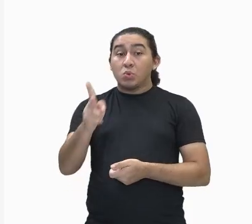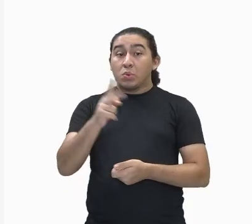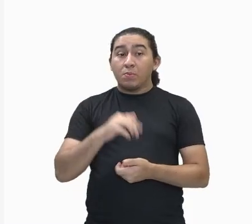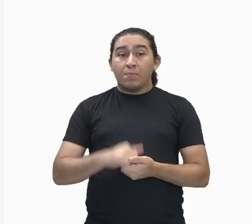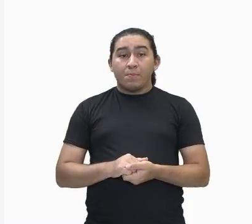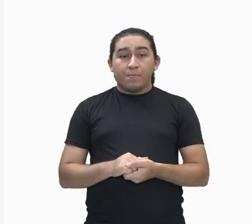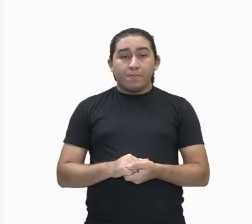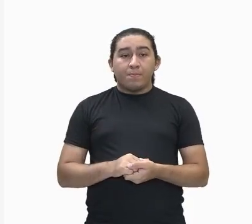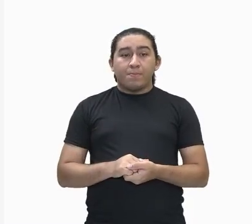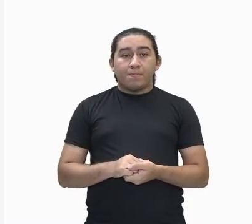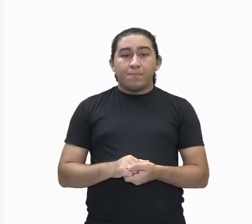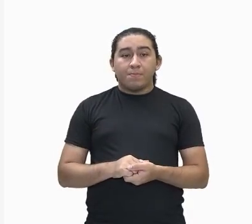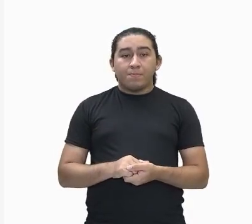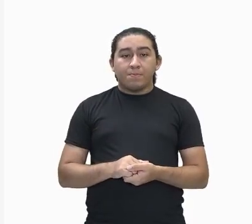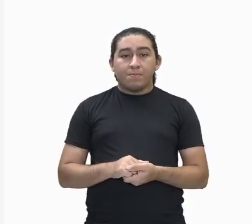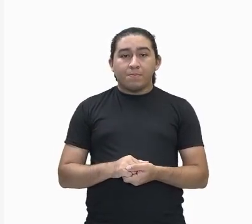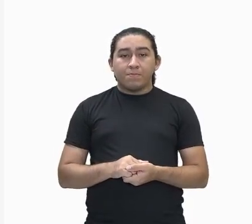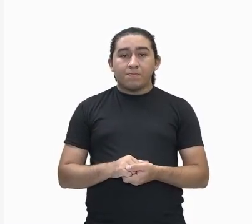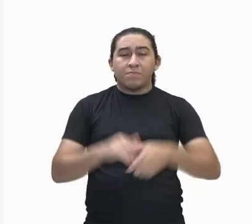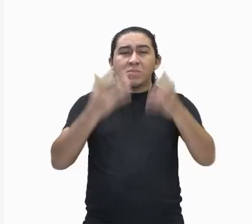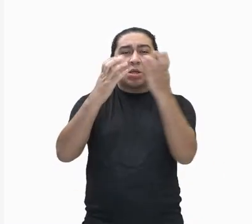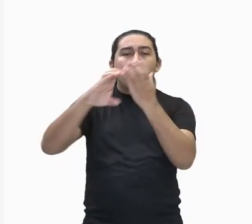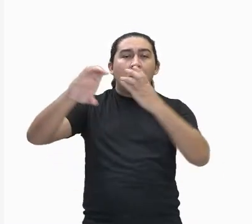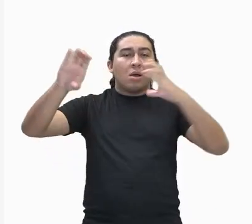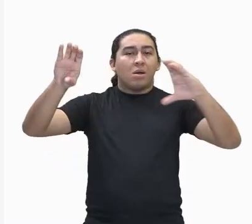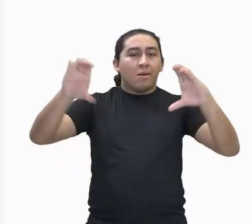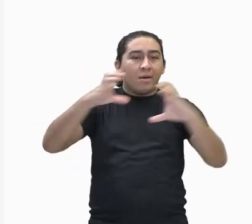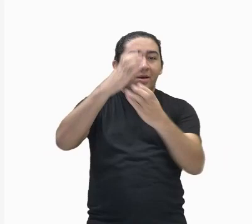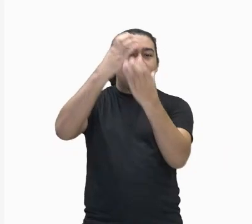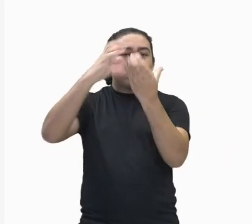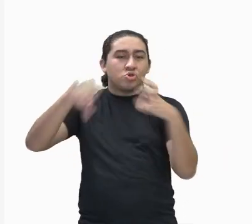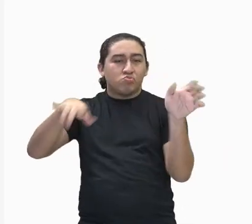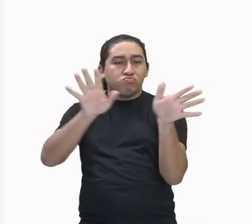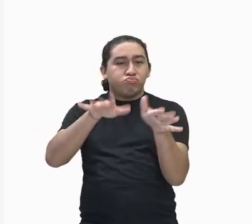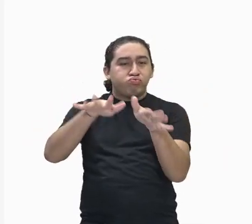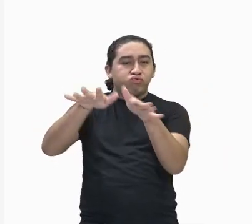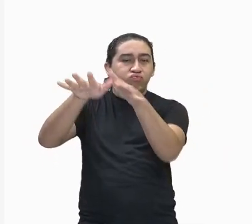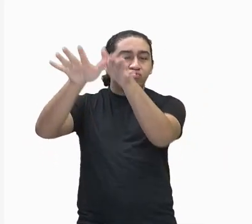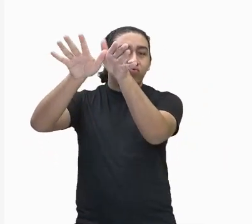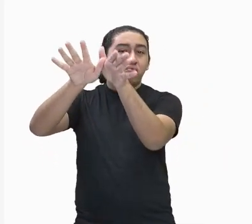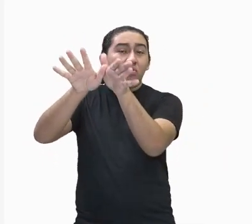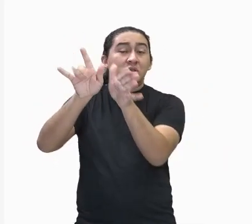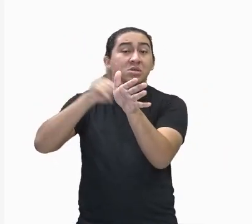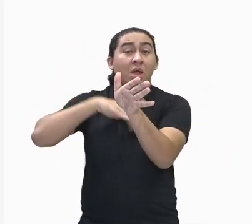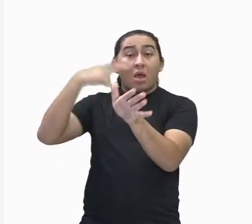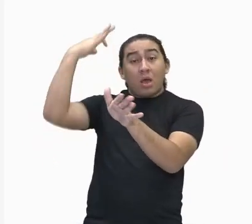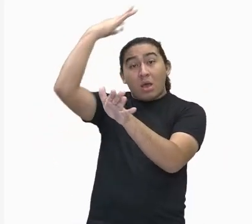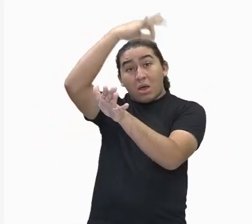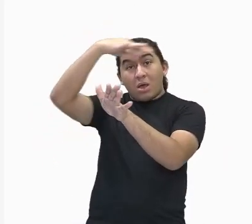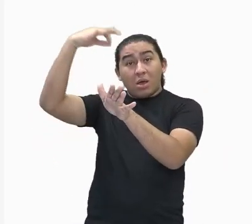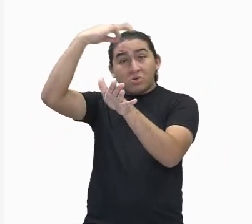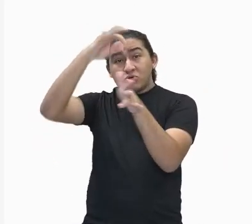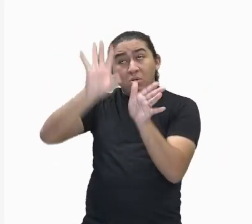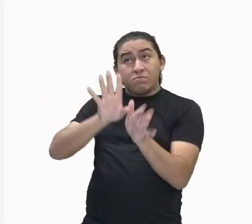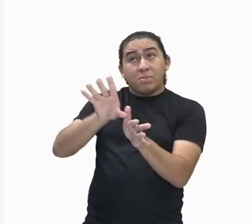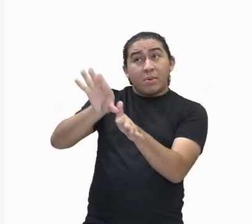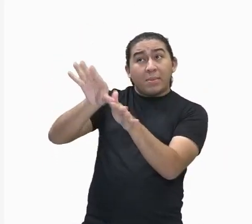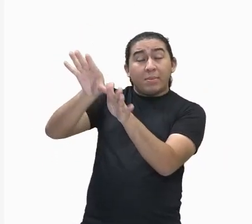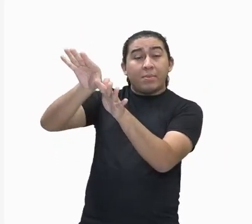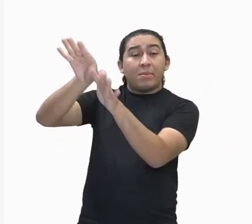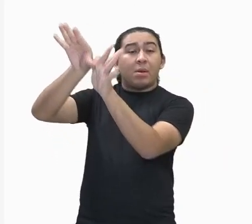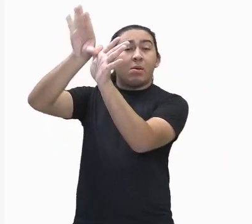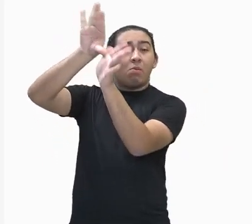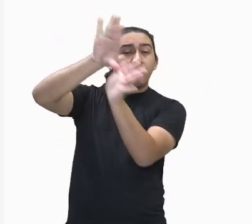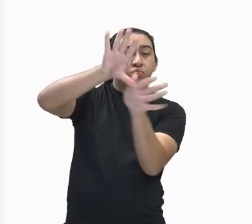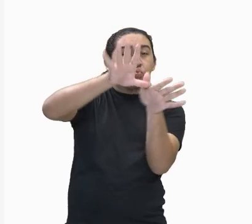Continuando, num cortejo de cânticos alados, os arcanjos as cítaras ferindo,